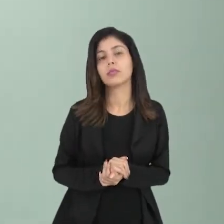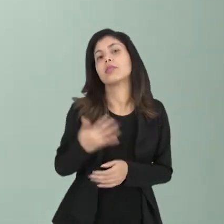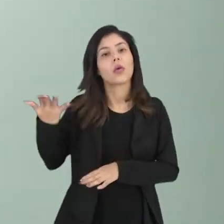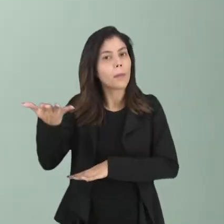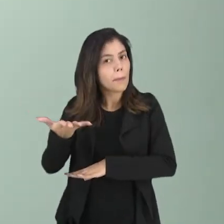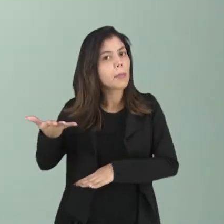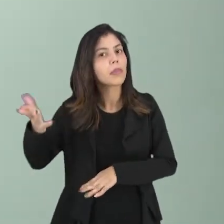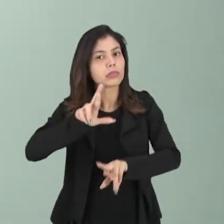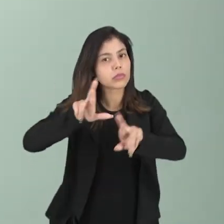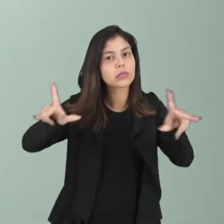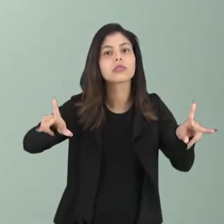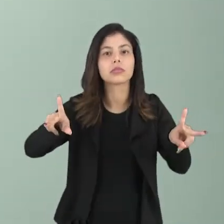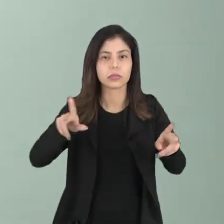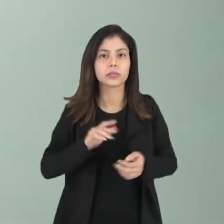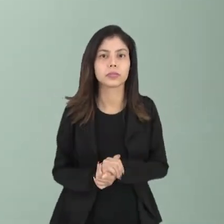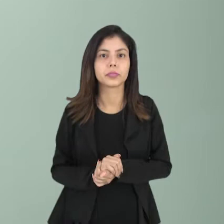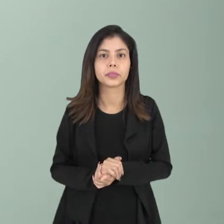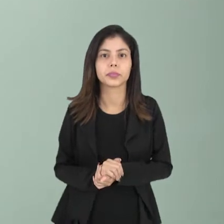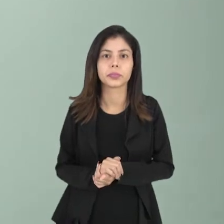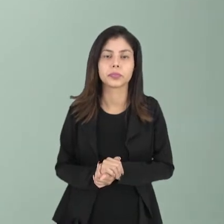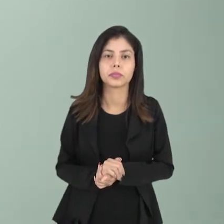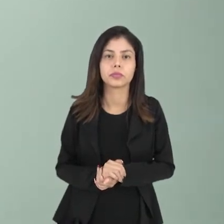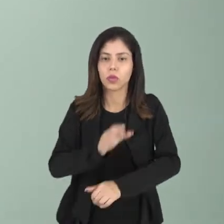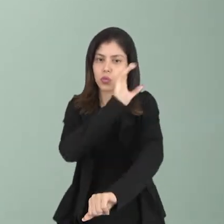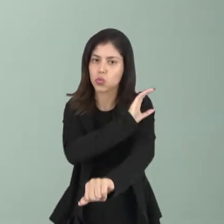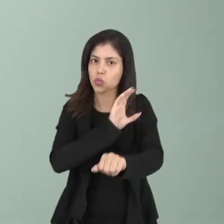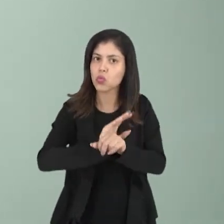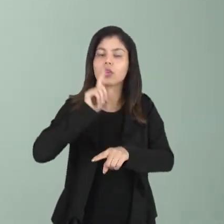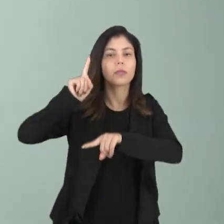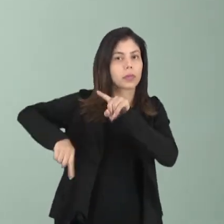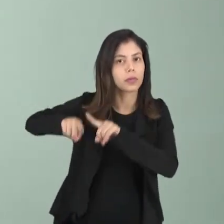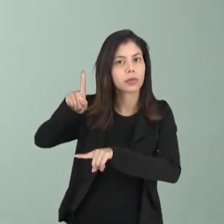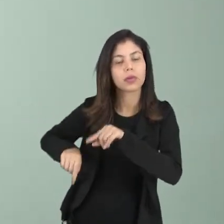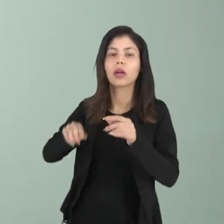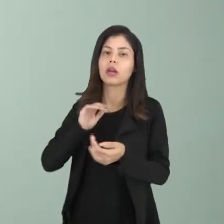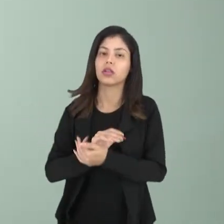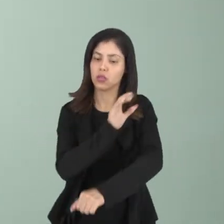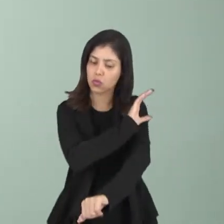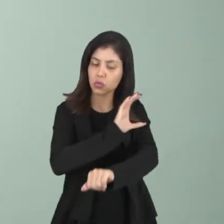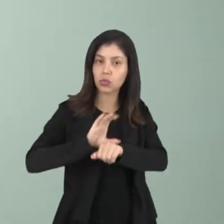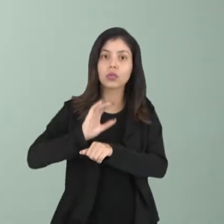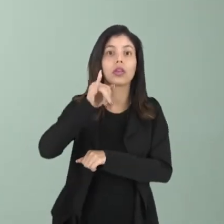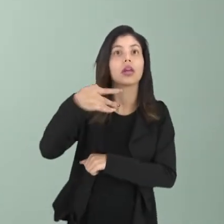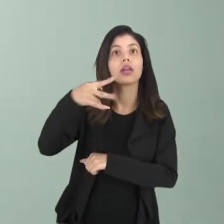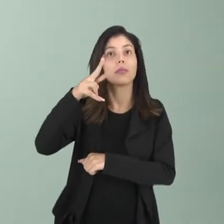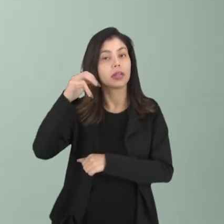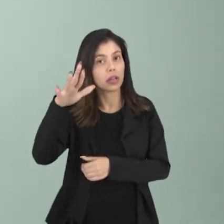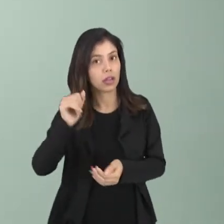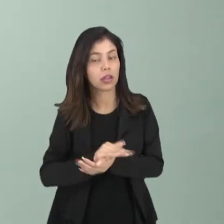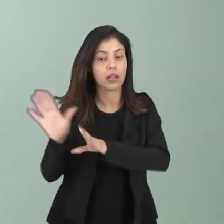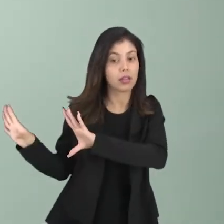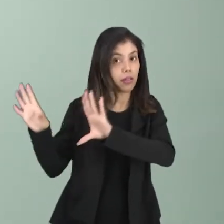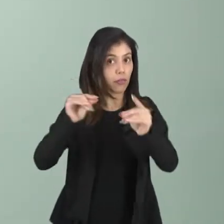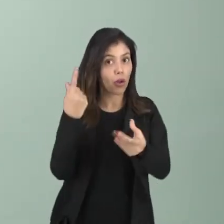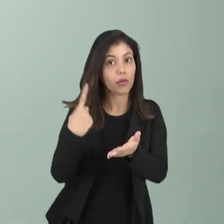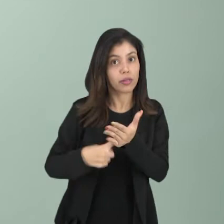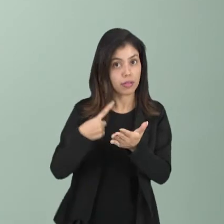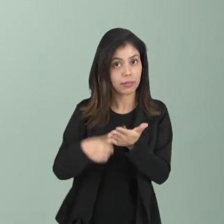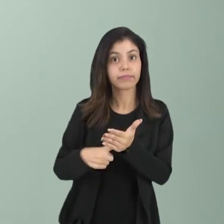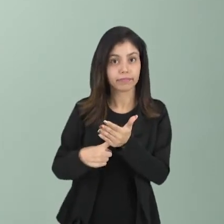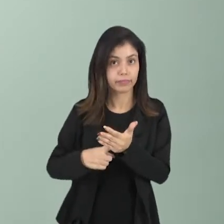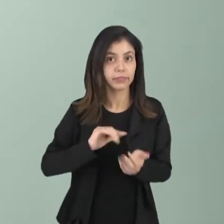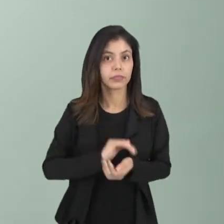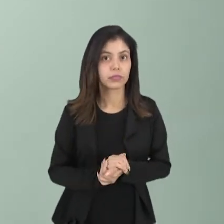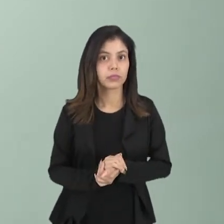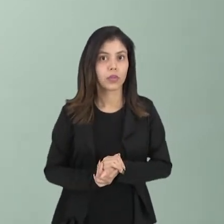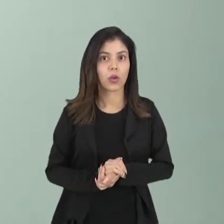base nessa diferenciação entre cultura material e cultura imaterial, levando em